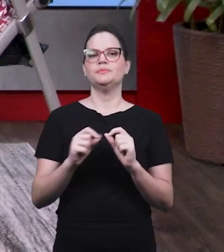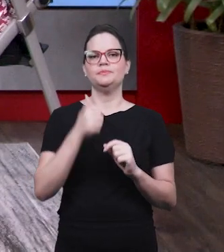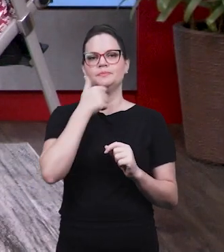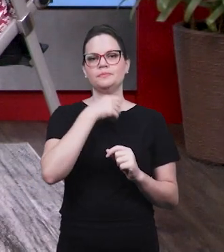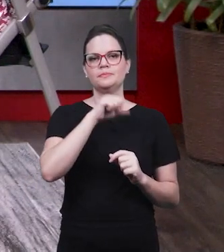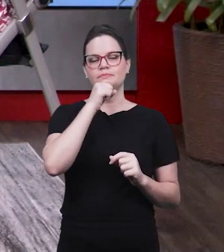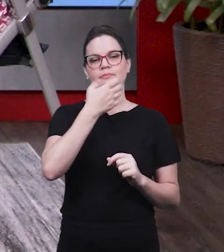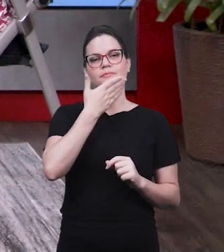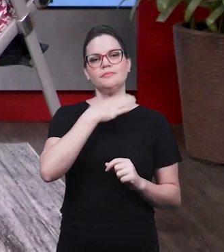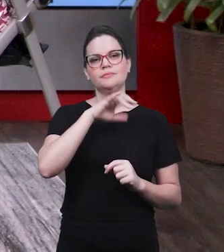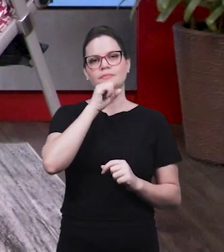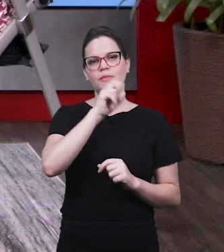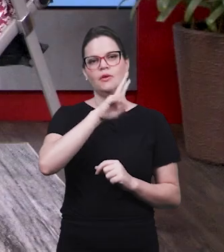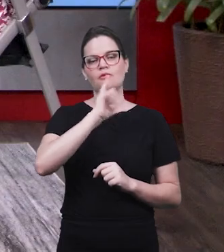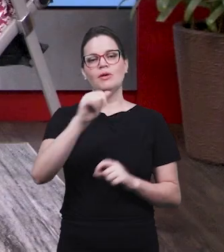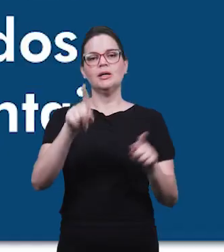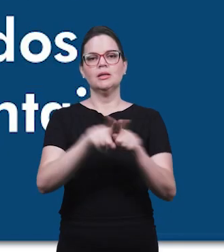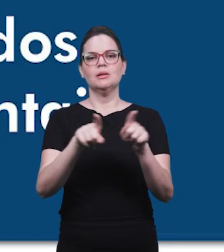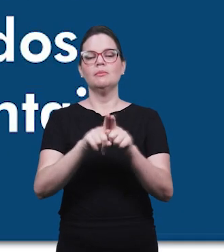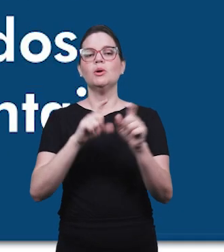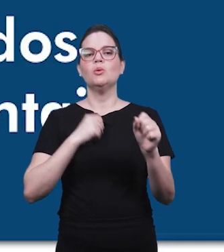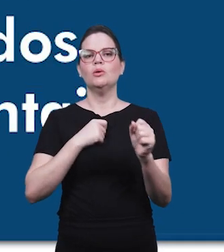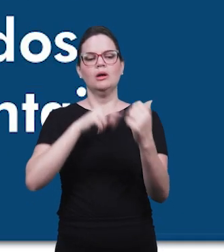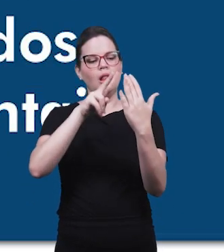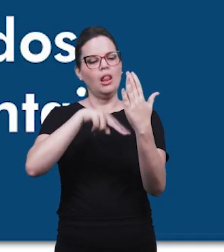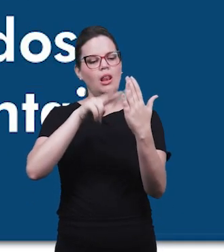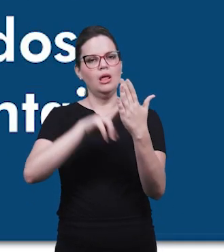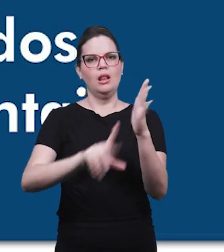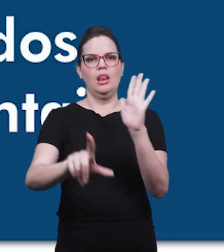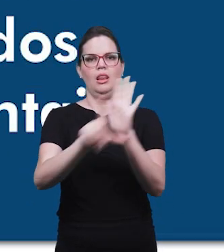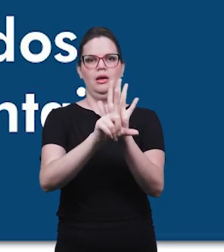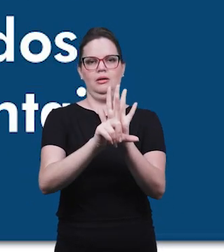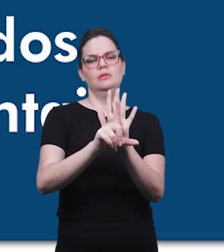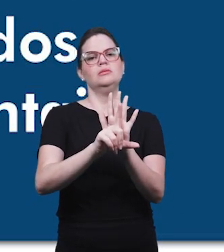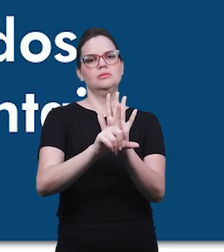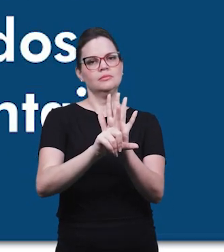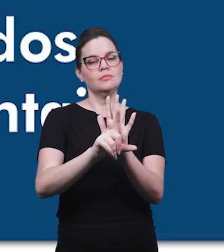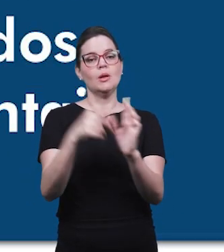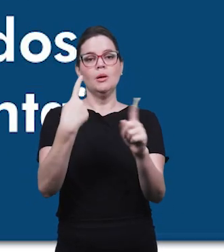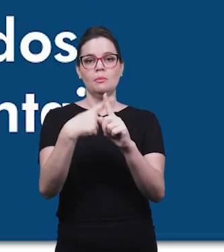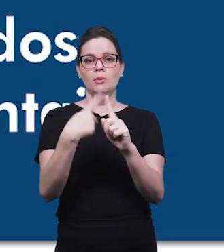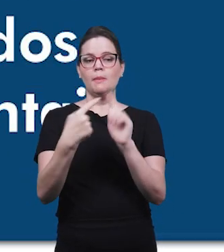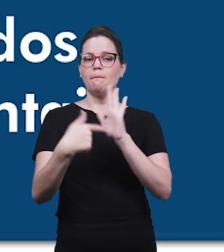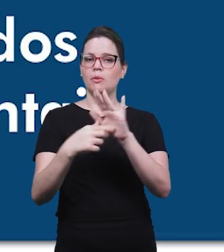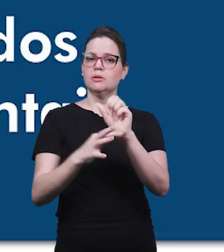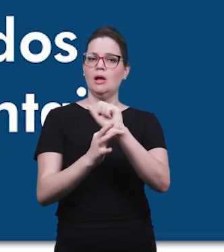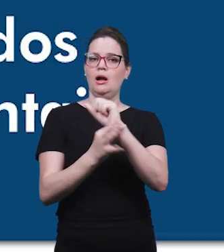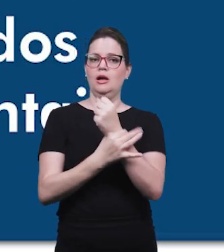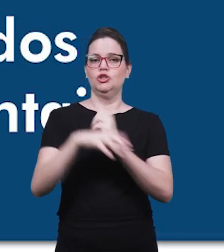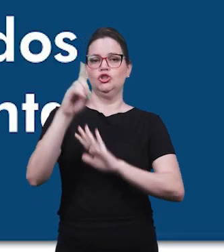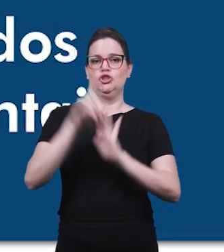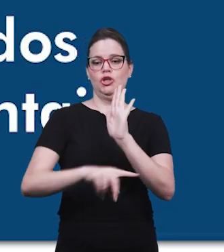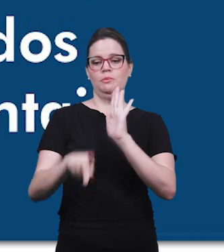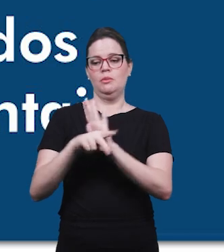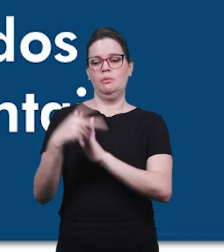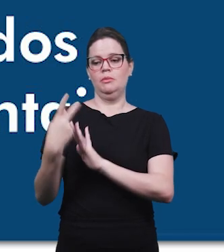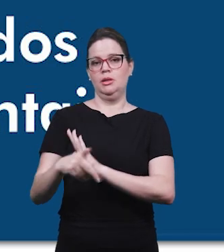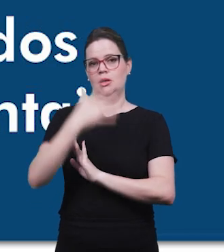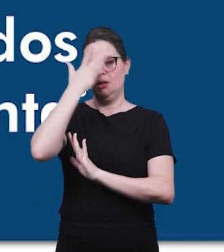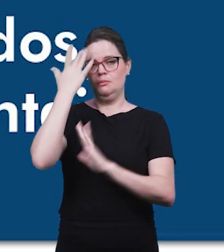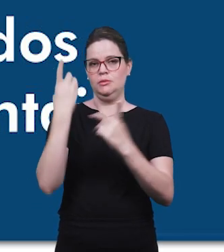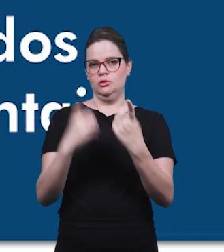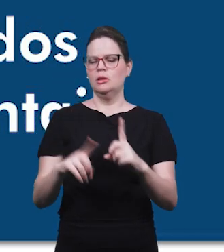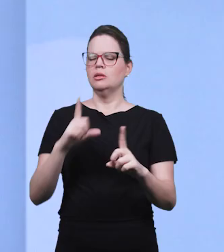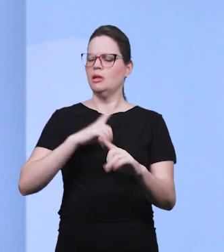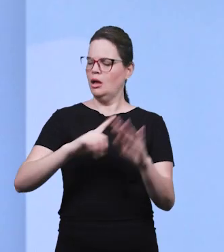precisam buscar as leis que garantem os direitos da pessoa com deficiência. Então, existem leis